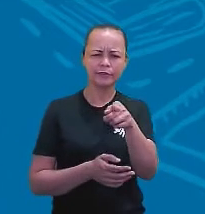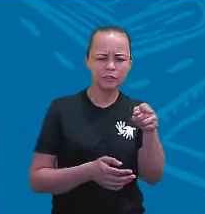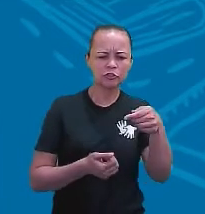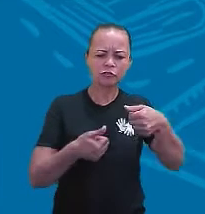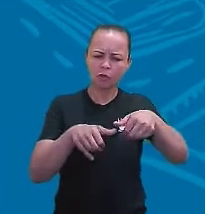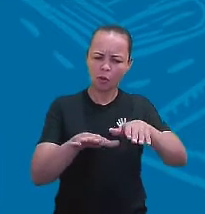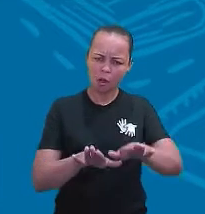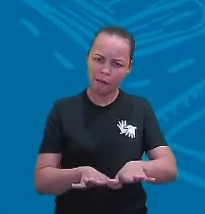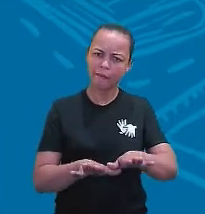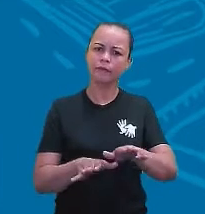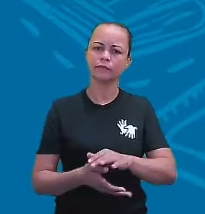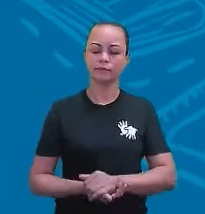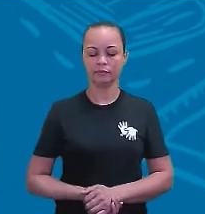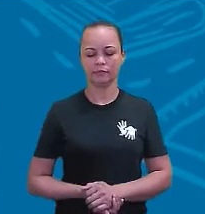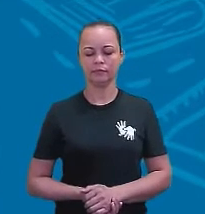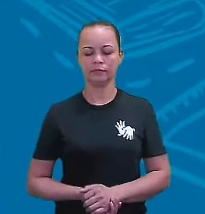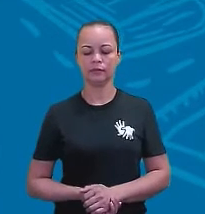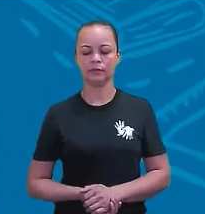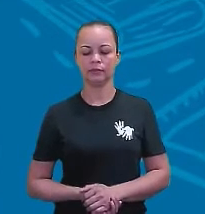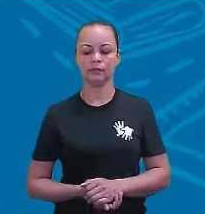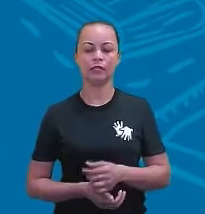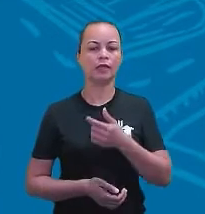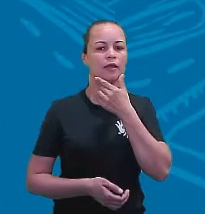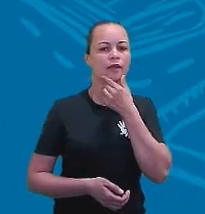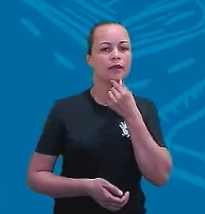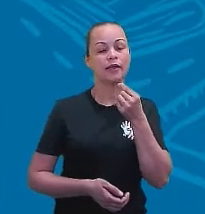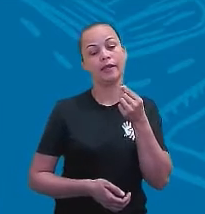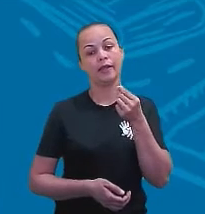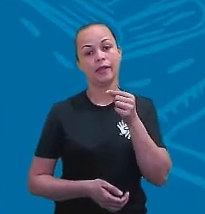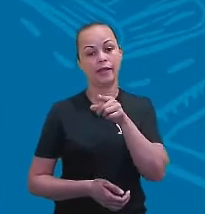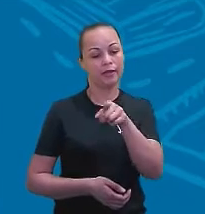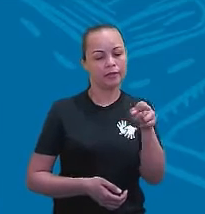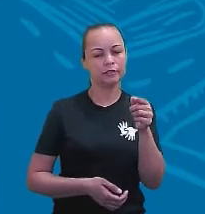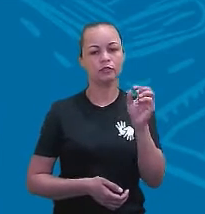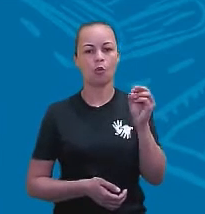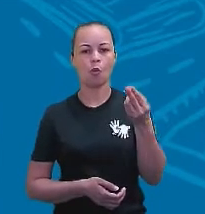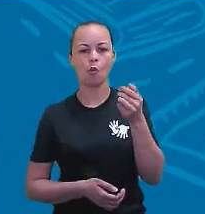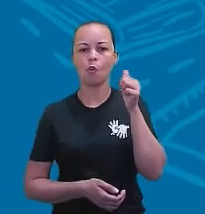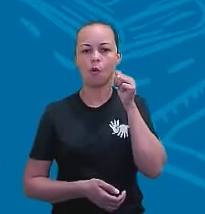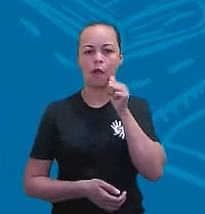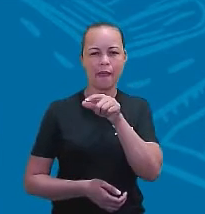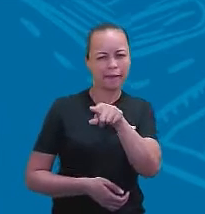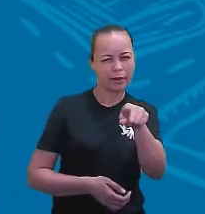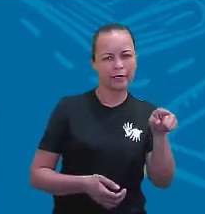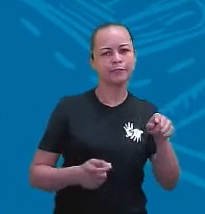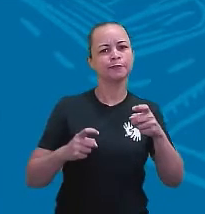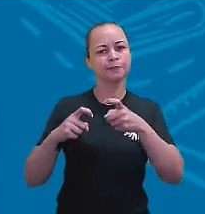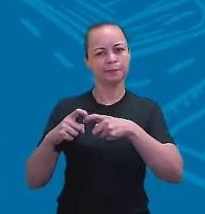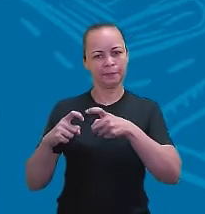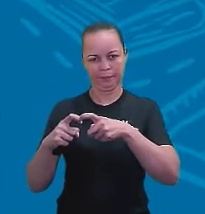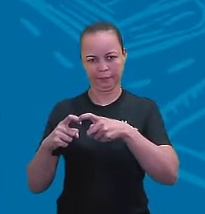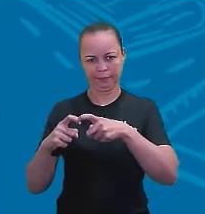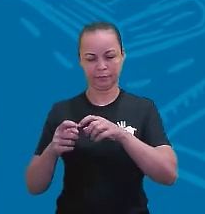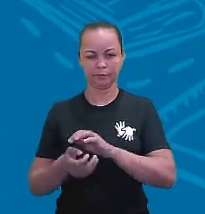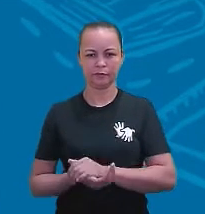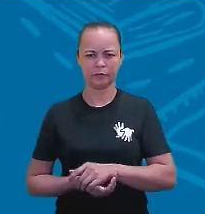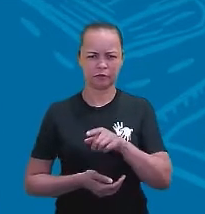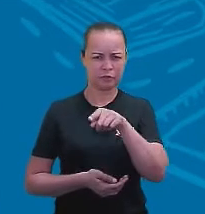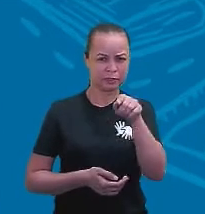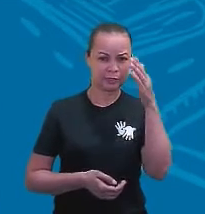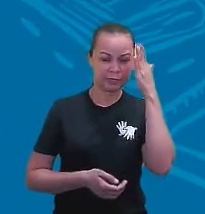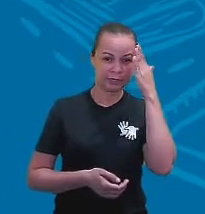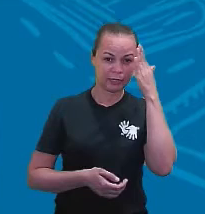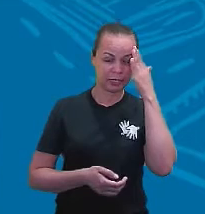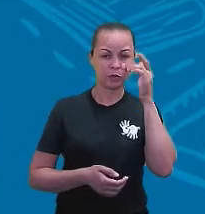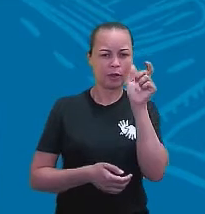aqui. E they are doctors, eles ou elas são médicos. Então, entenderam aí que a